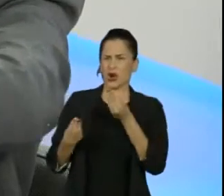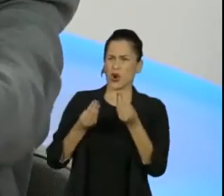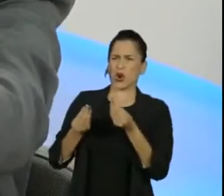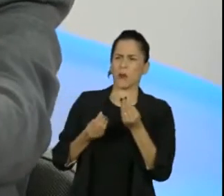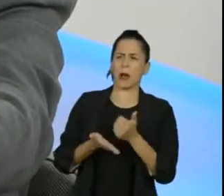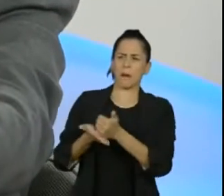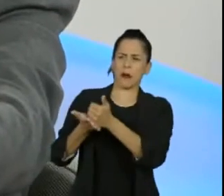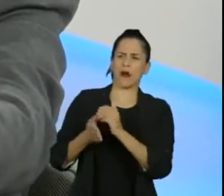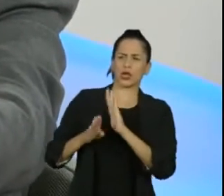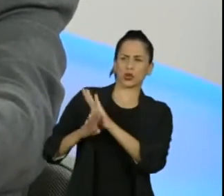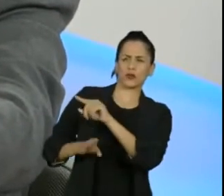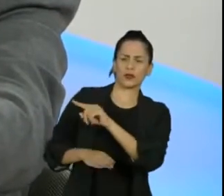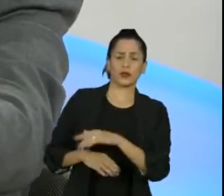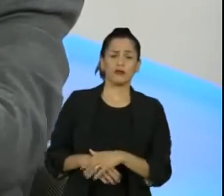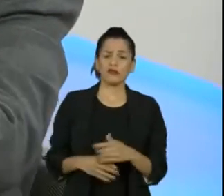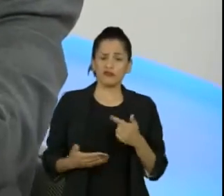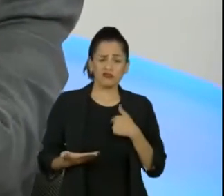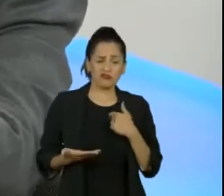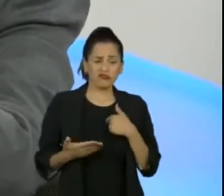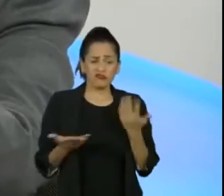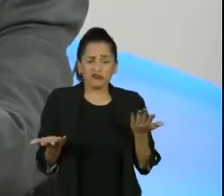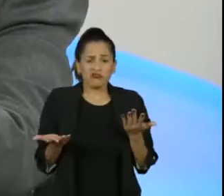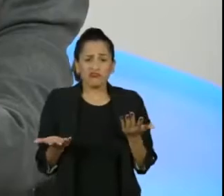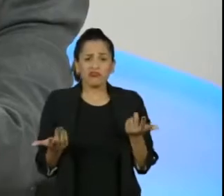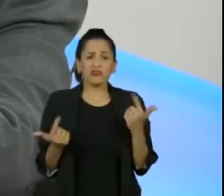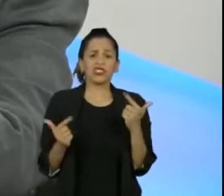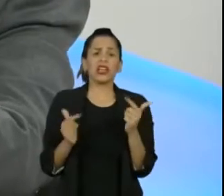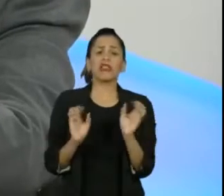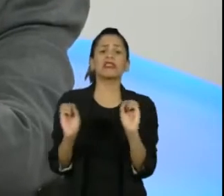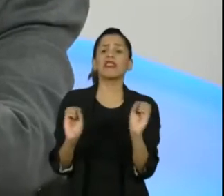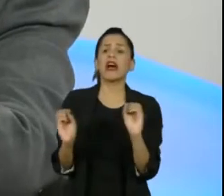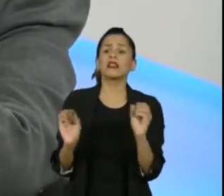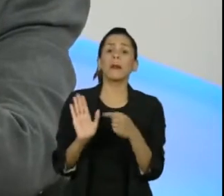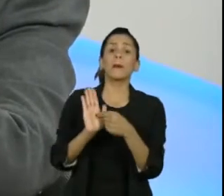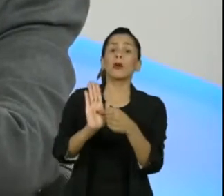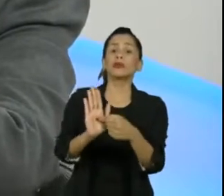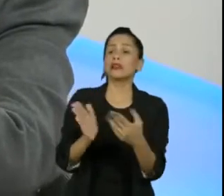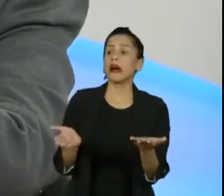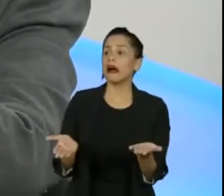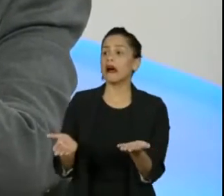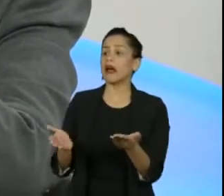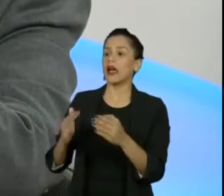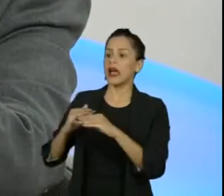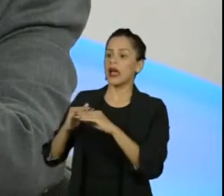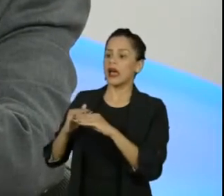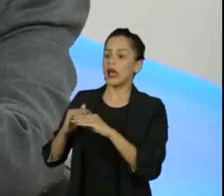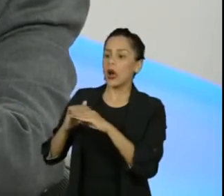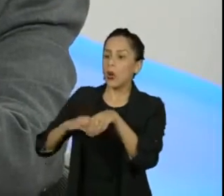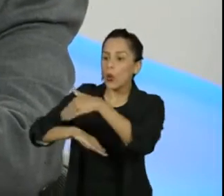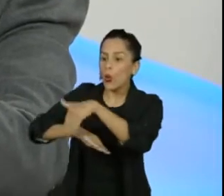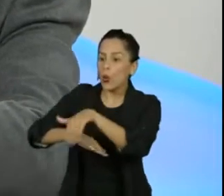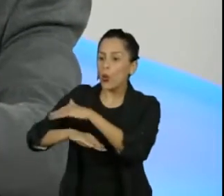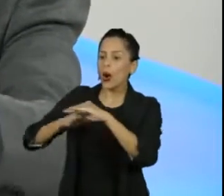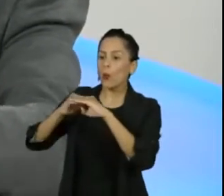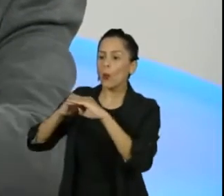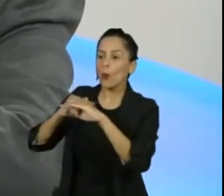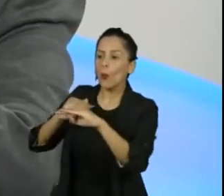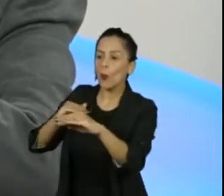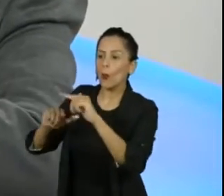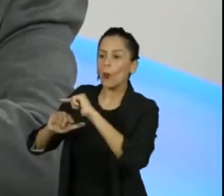Eu não tinha nada para mostrar, eu não tinha centro de saúde, eu não tinha rua asfaltada, eu não tinha poda de árvore, eu não